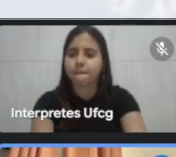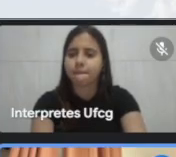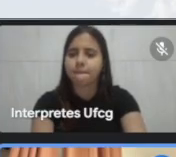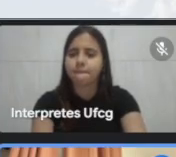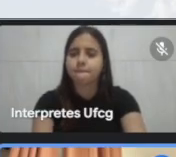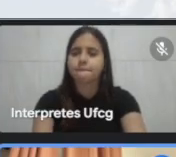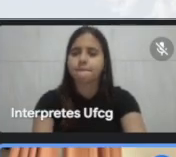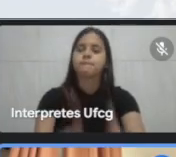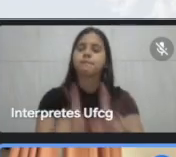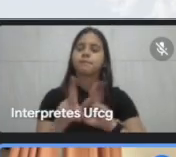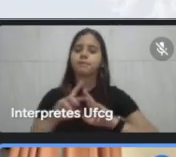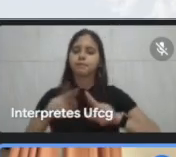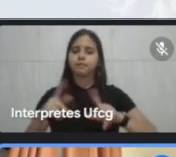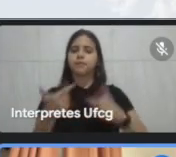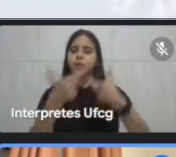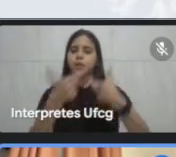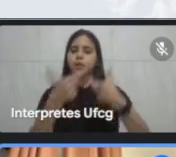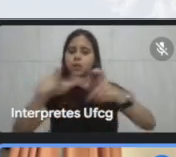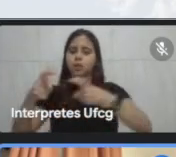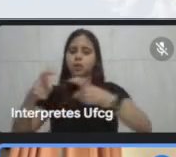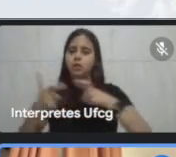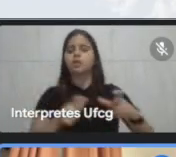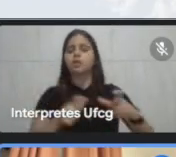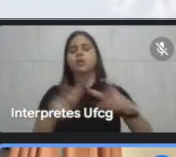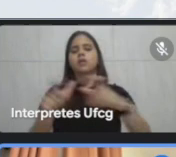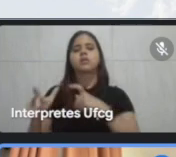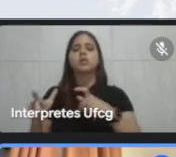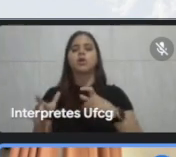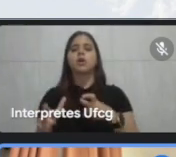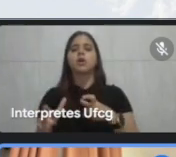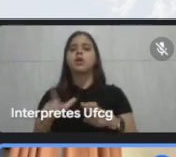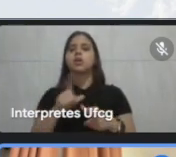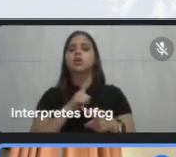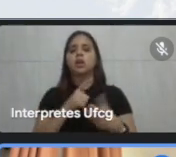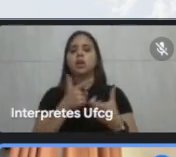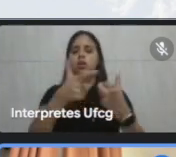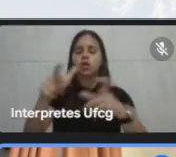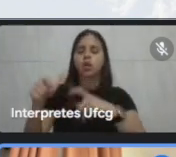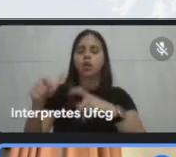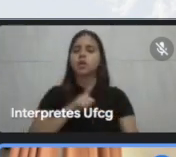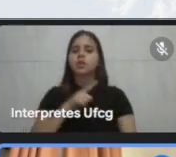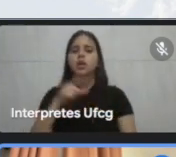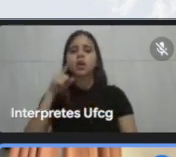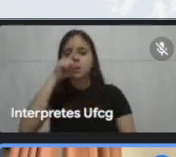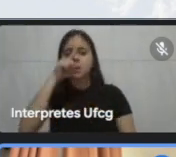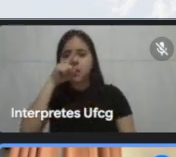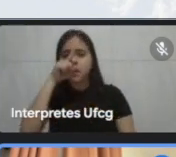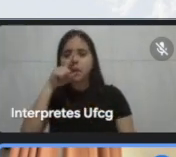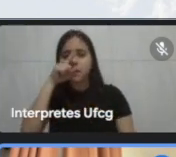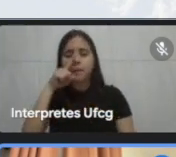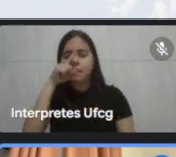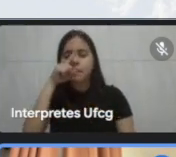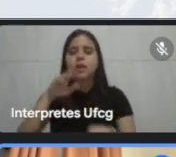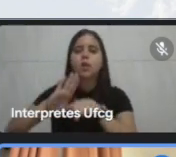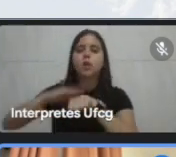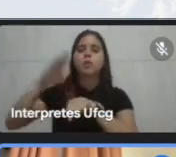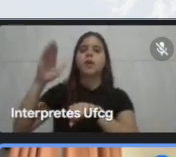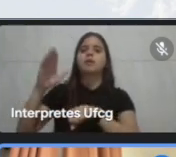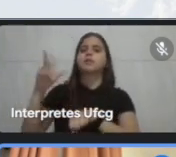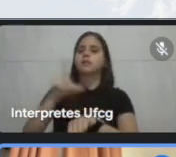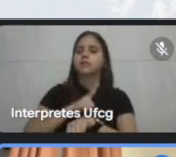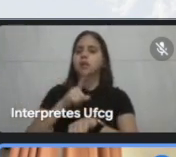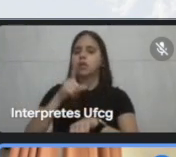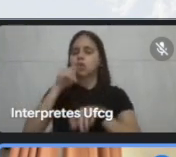zonas que a gente teria novas regiões aí que passariam a ter risco, um perigo maior ao